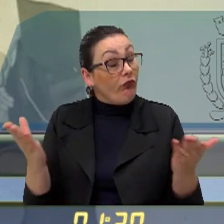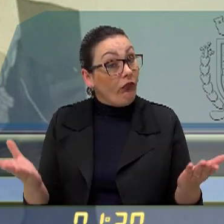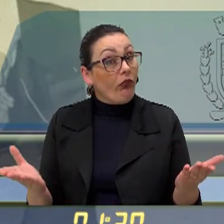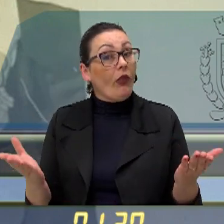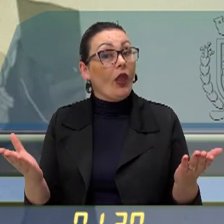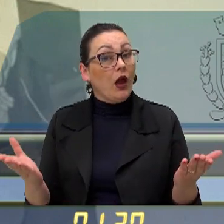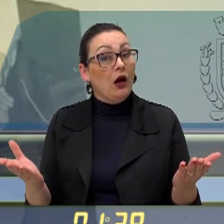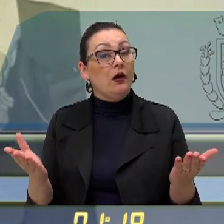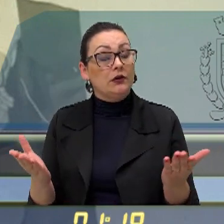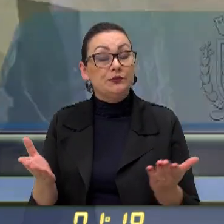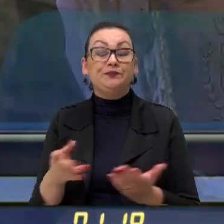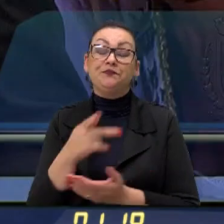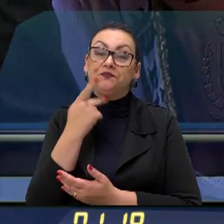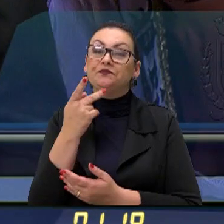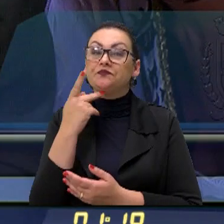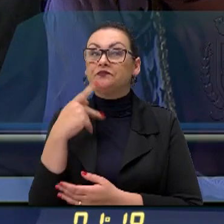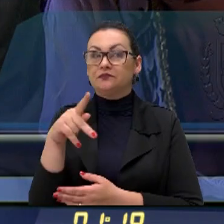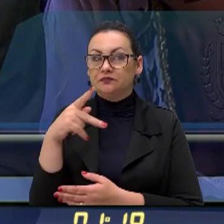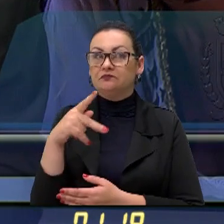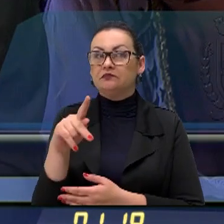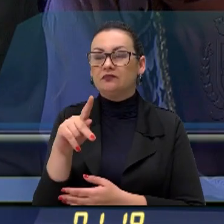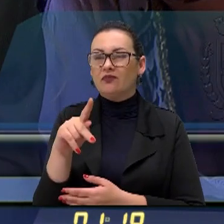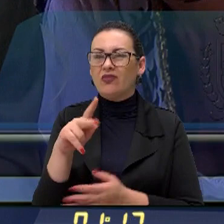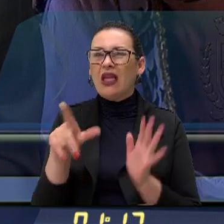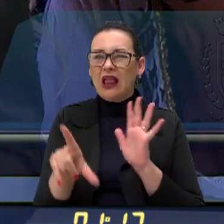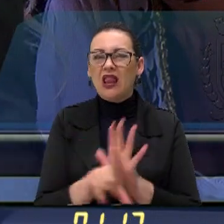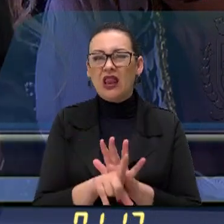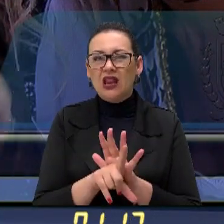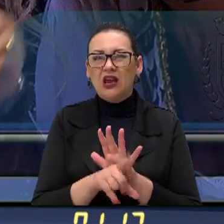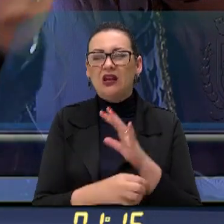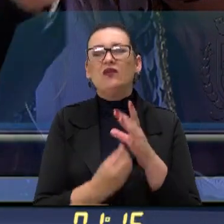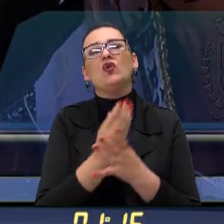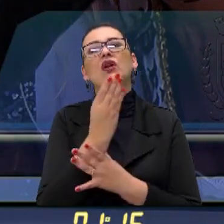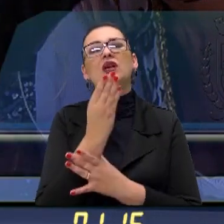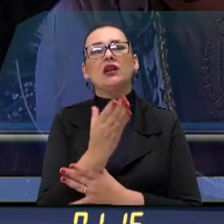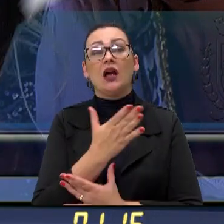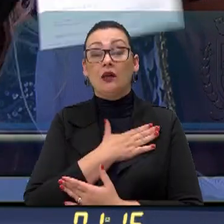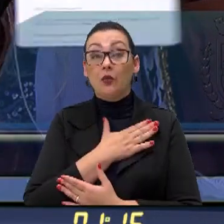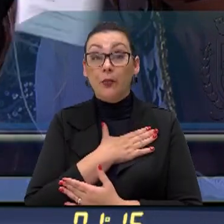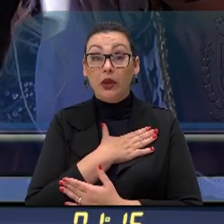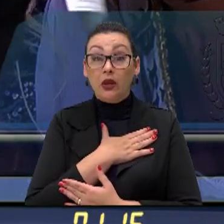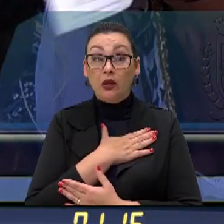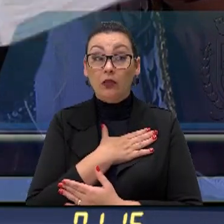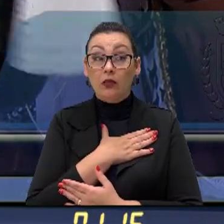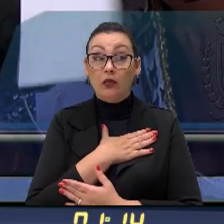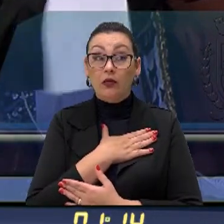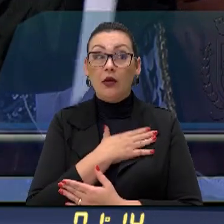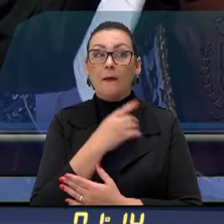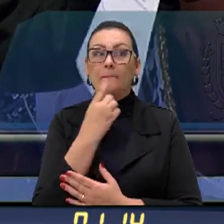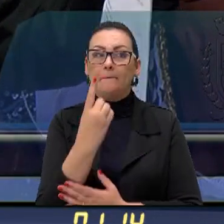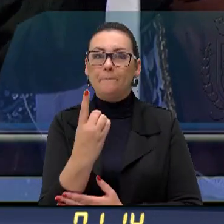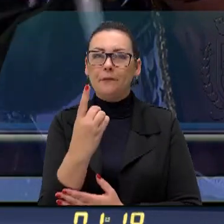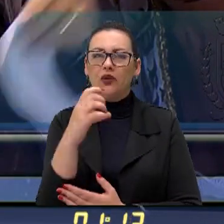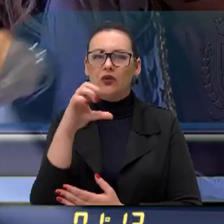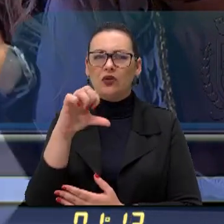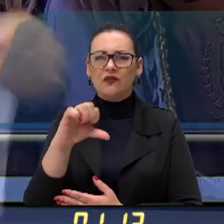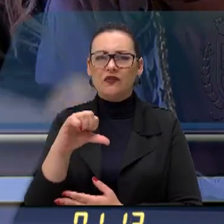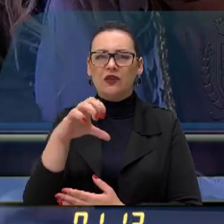para ti o seguinte, essa lei foi criada por mim em